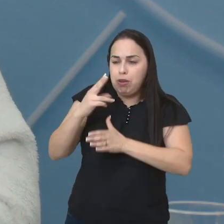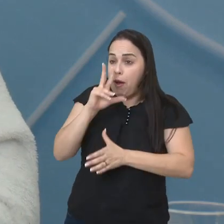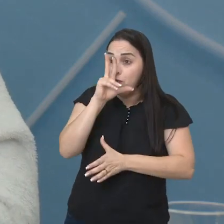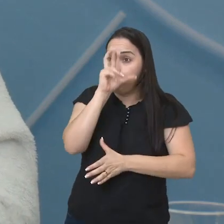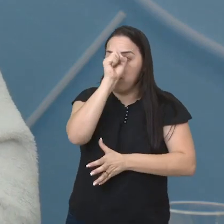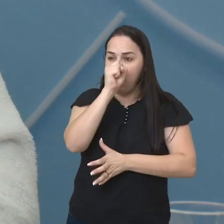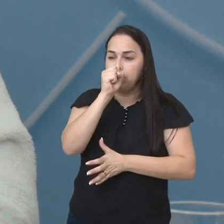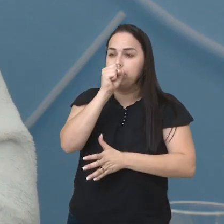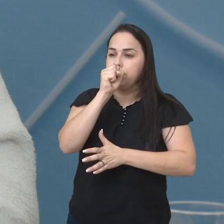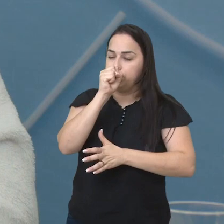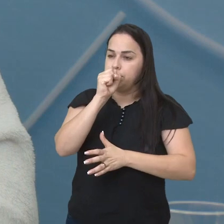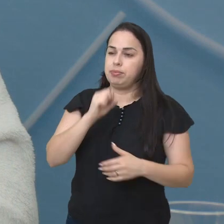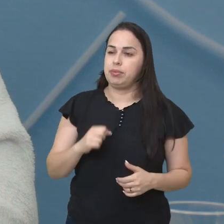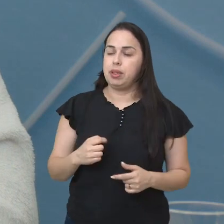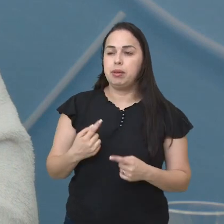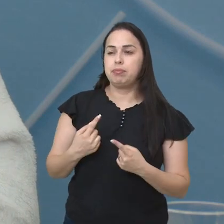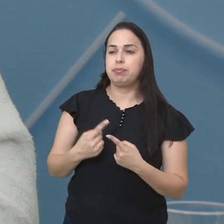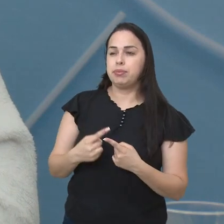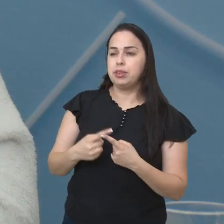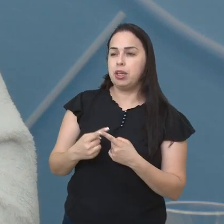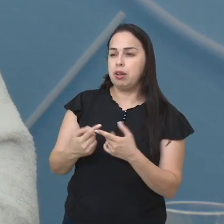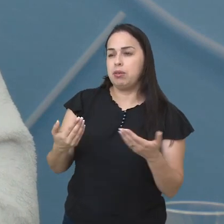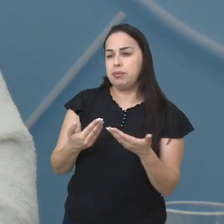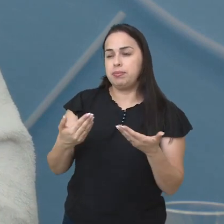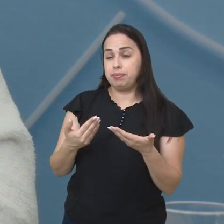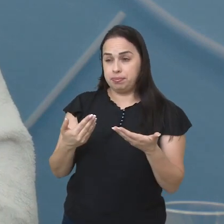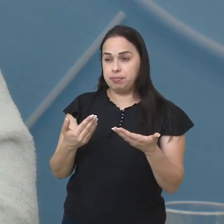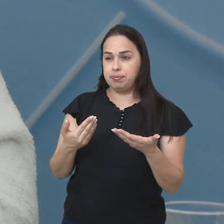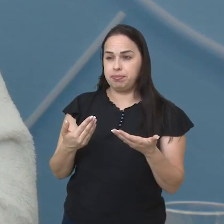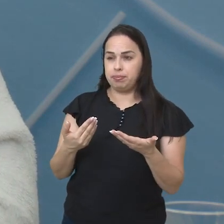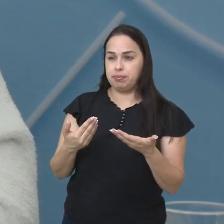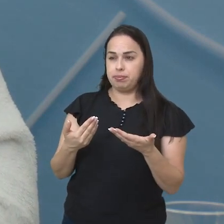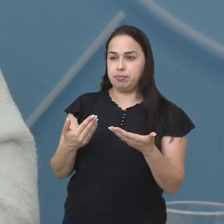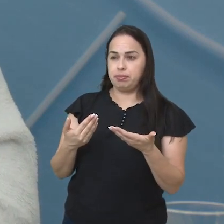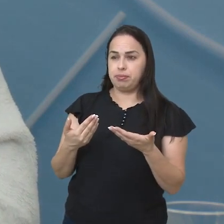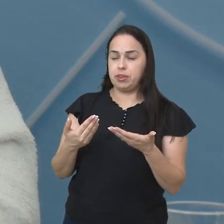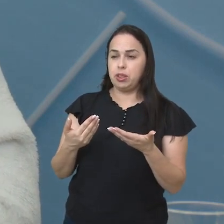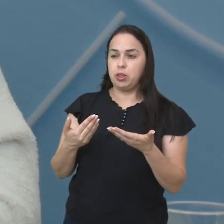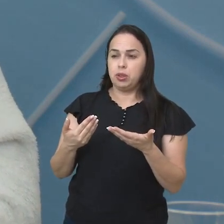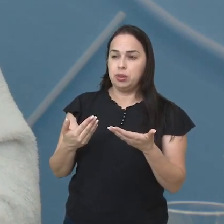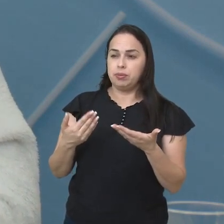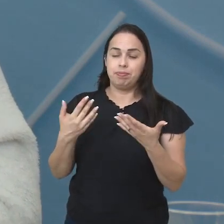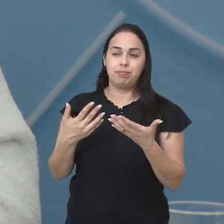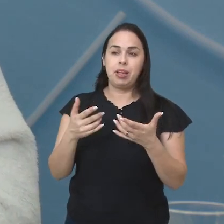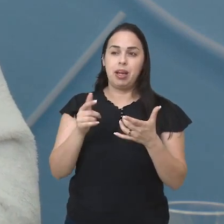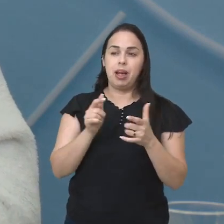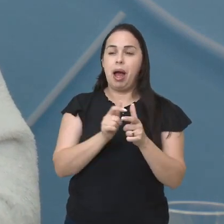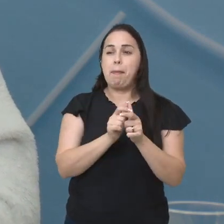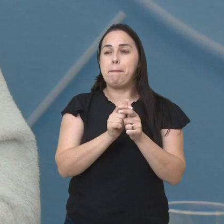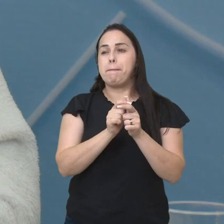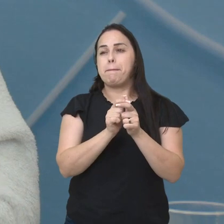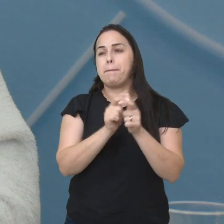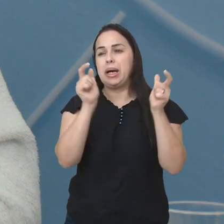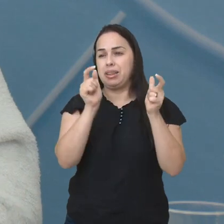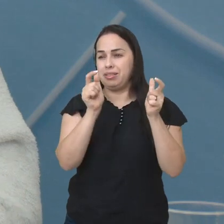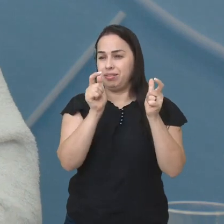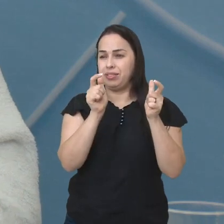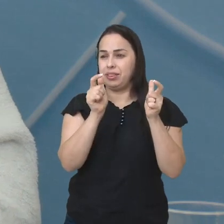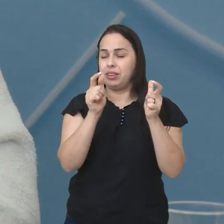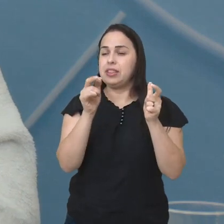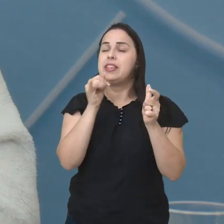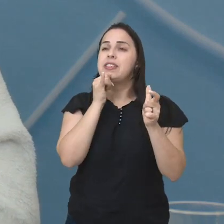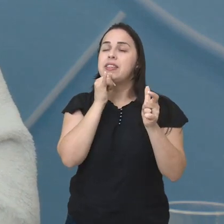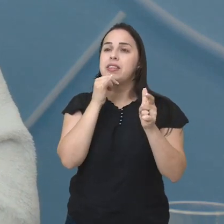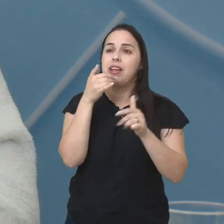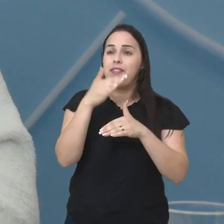nesse contexto todo, porque hoje em dia tudo está dependendo, a maioria do que nós